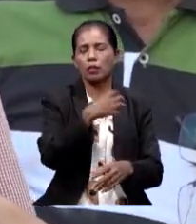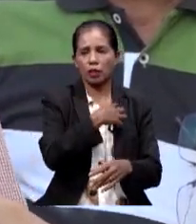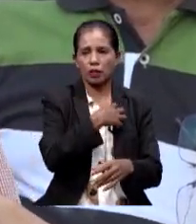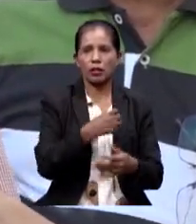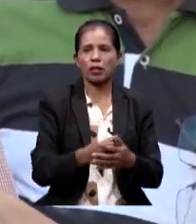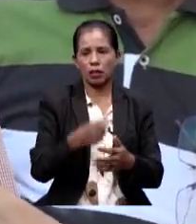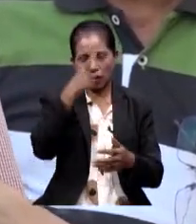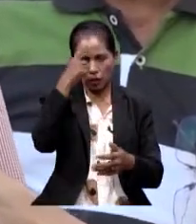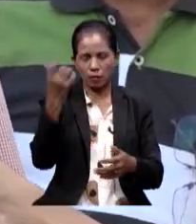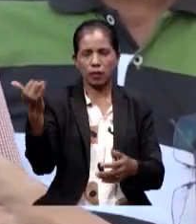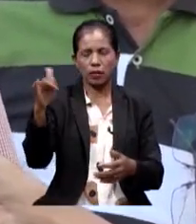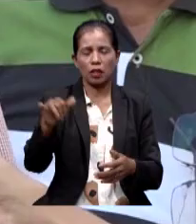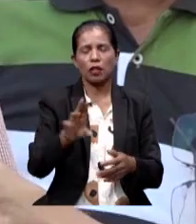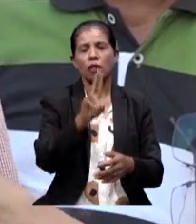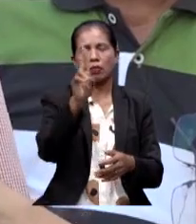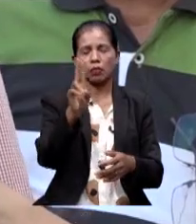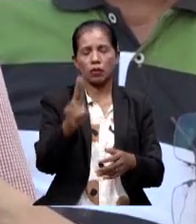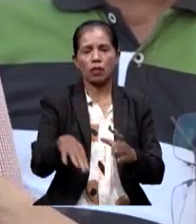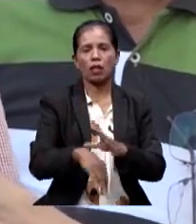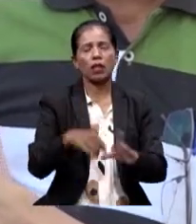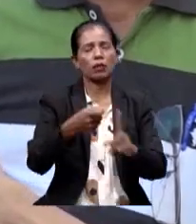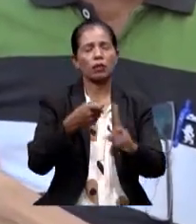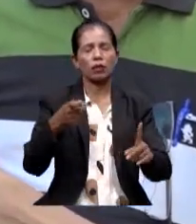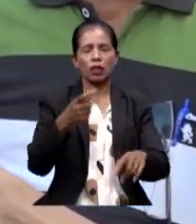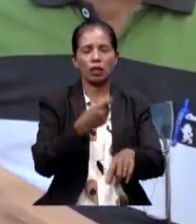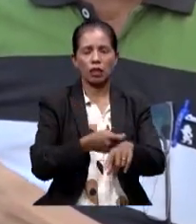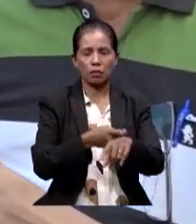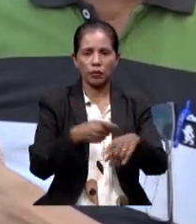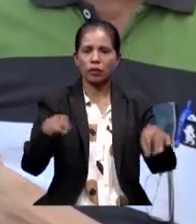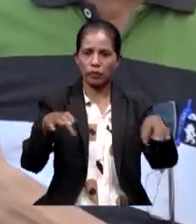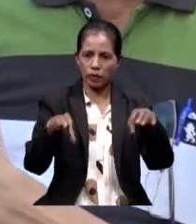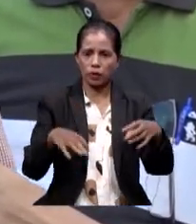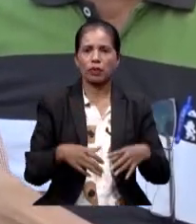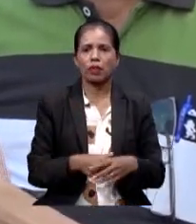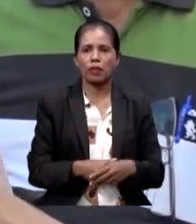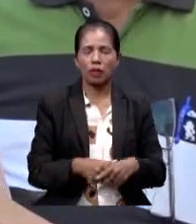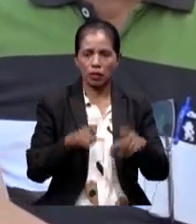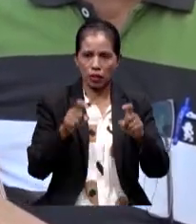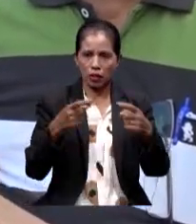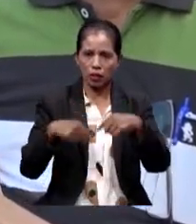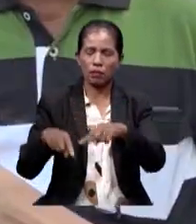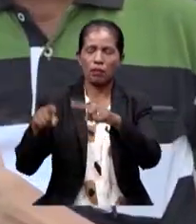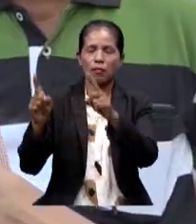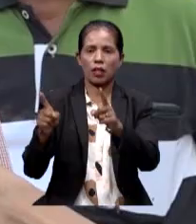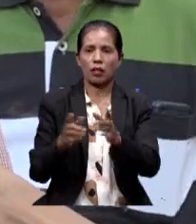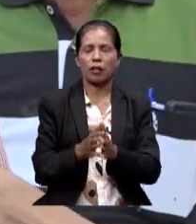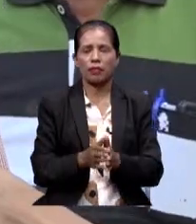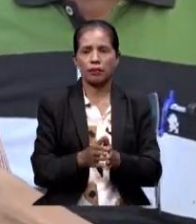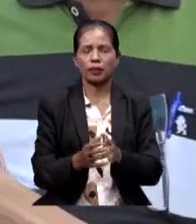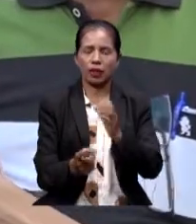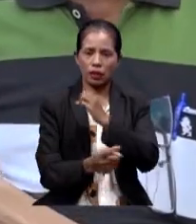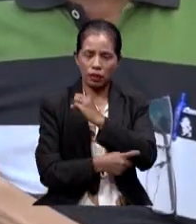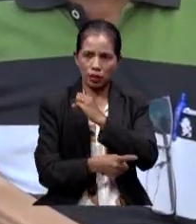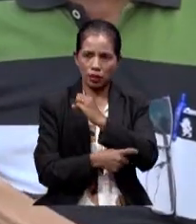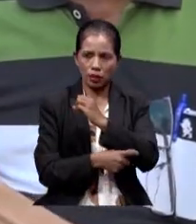tamba sira usa fora hoje hora serviço e tem que ser ba ata né sanção